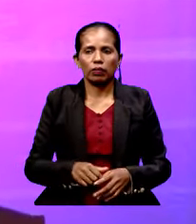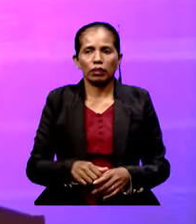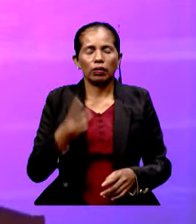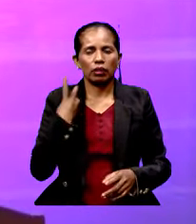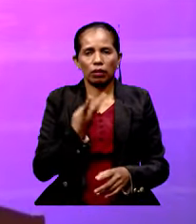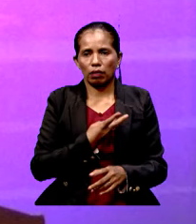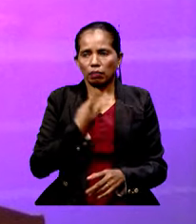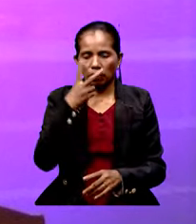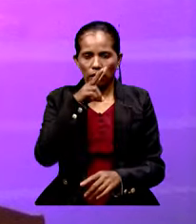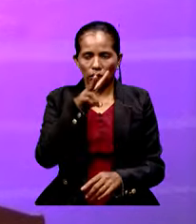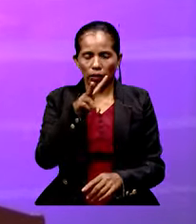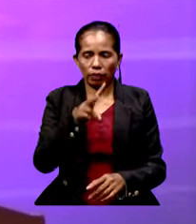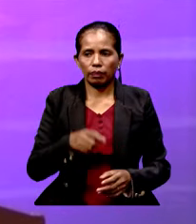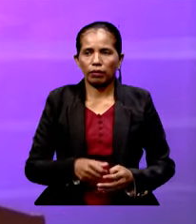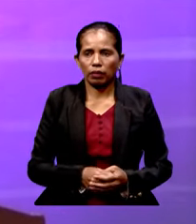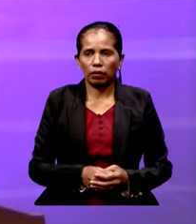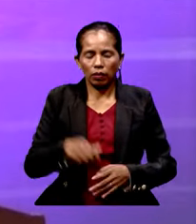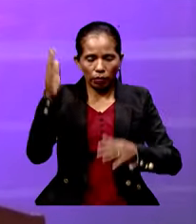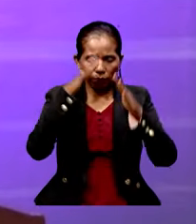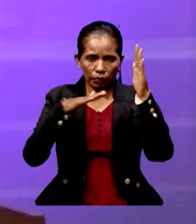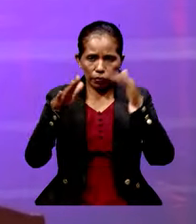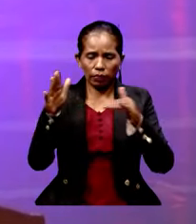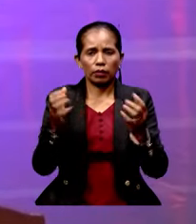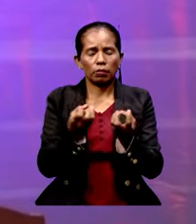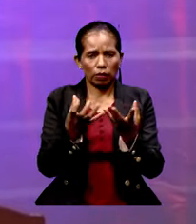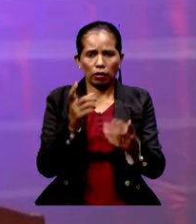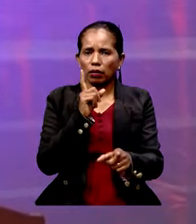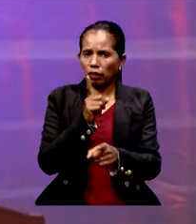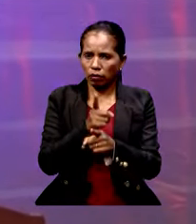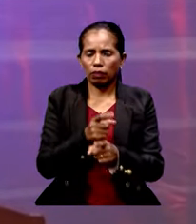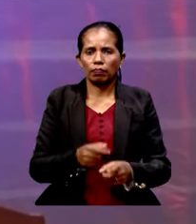América te problemas barak te teves.